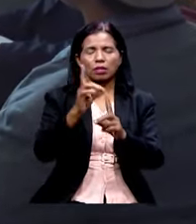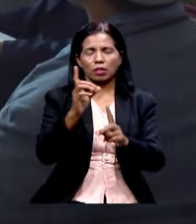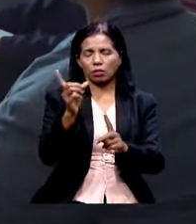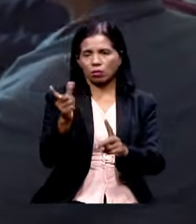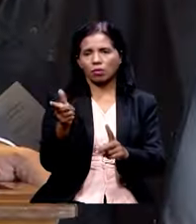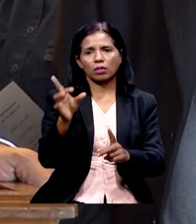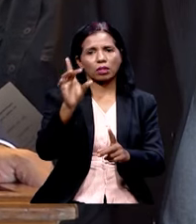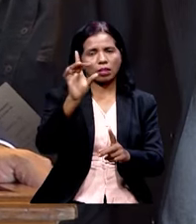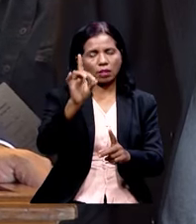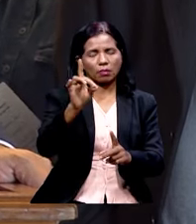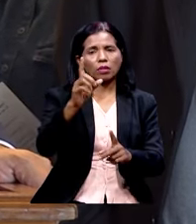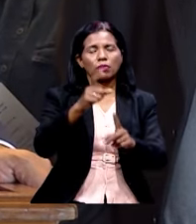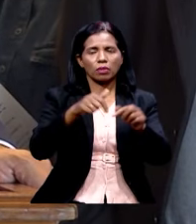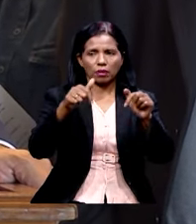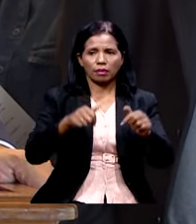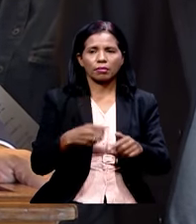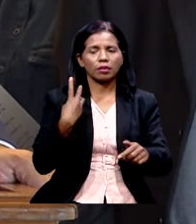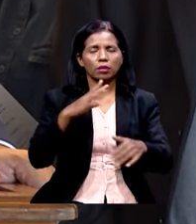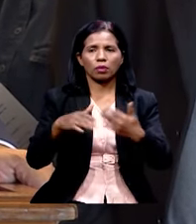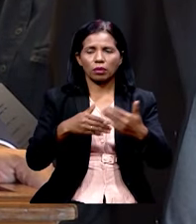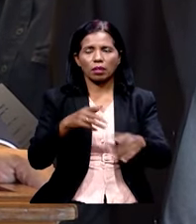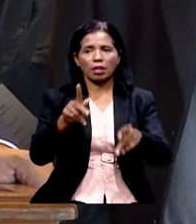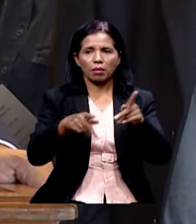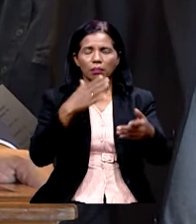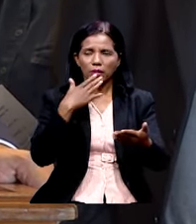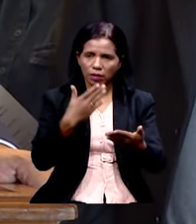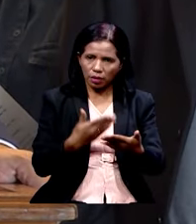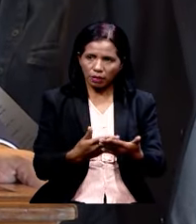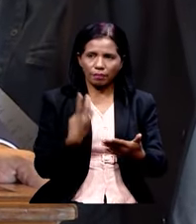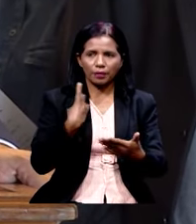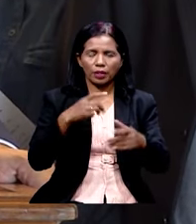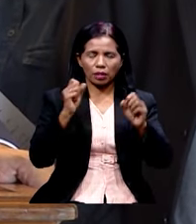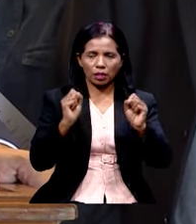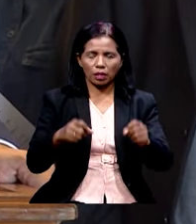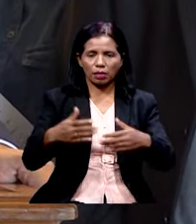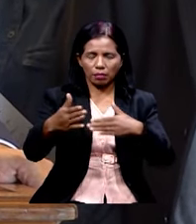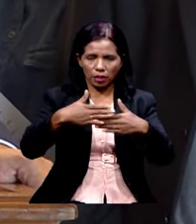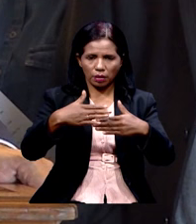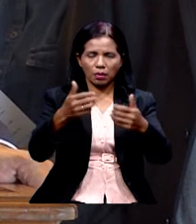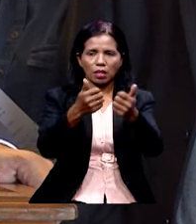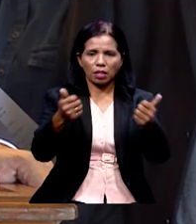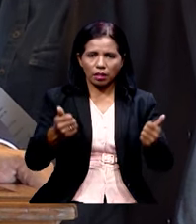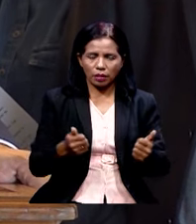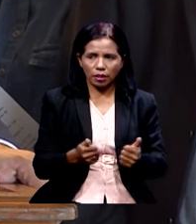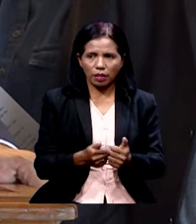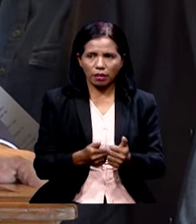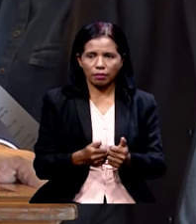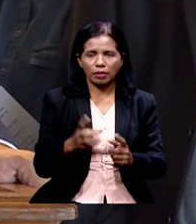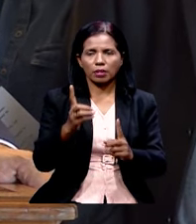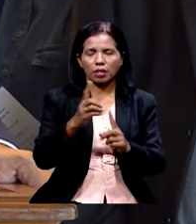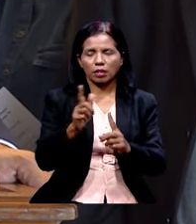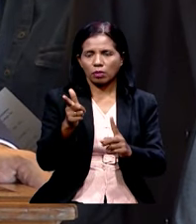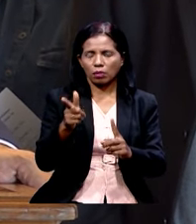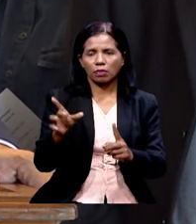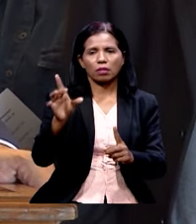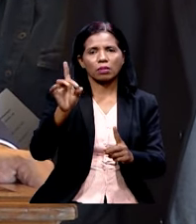fulangné. Itau Toto, a nessa cidadão dia, ita tinha que ver se aldeia. Para dia 28, ita